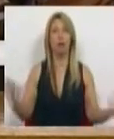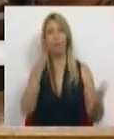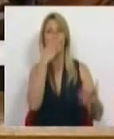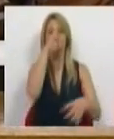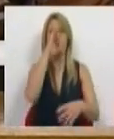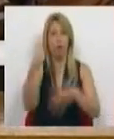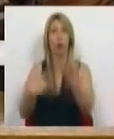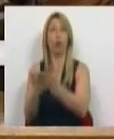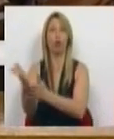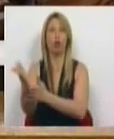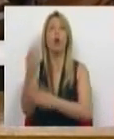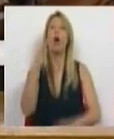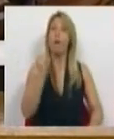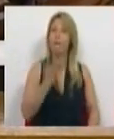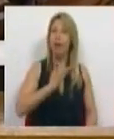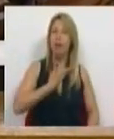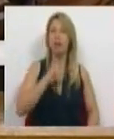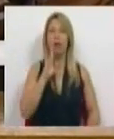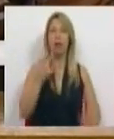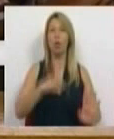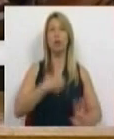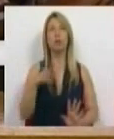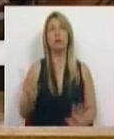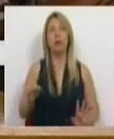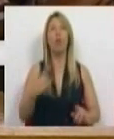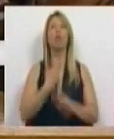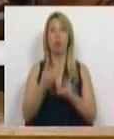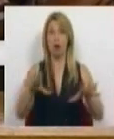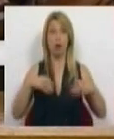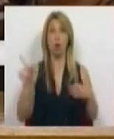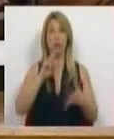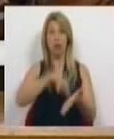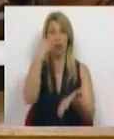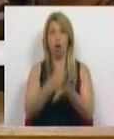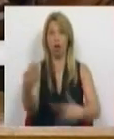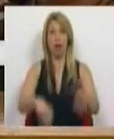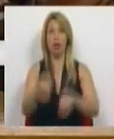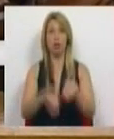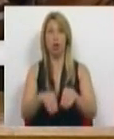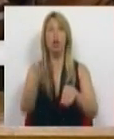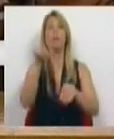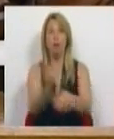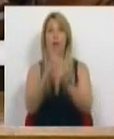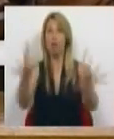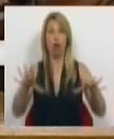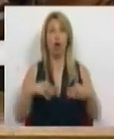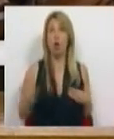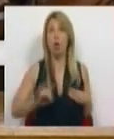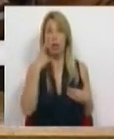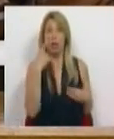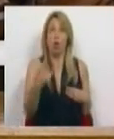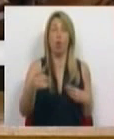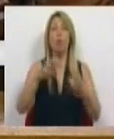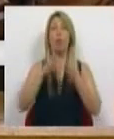de negação porque se recusa a aceitar a derrota que lhe foi imposta nas eleições, mas também porque se recusa a reconhecer os problemas